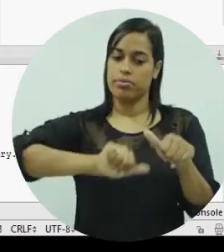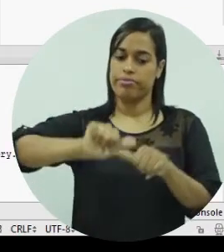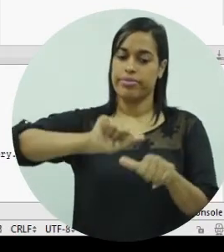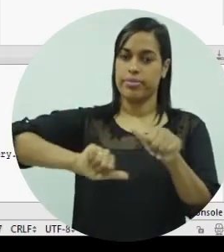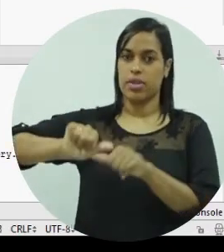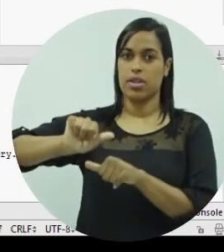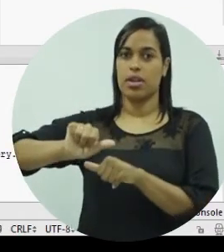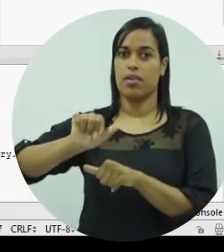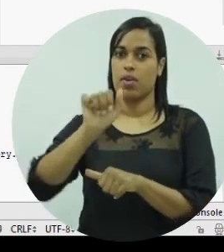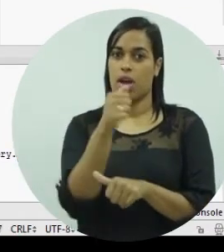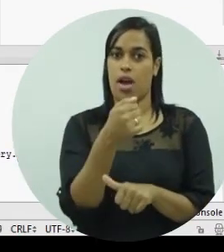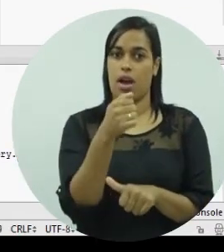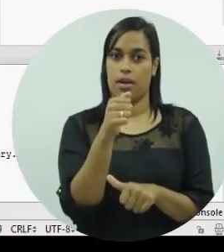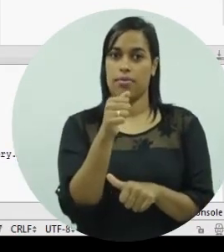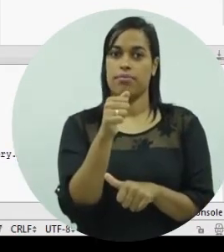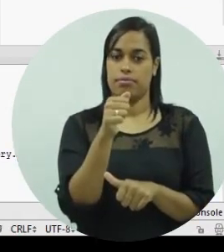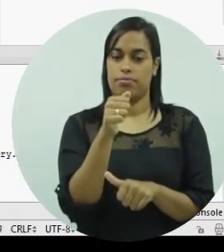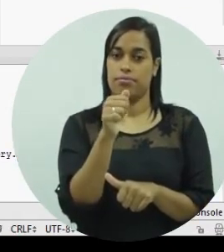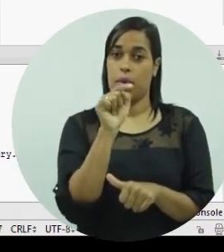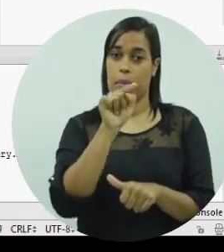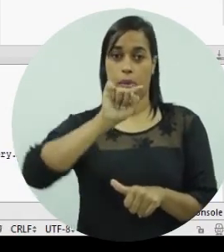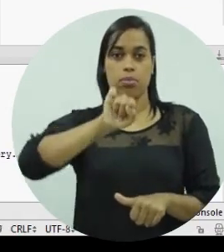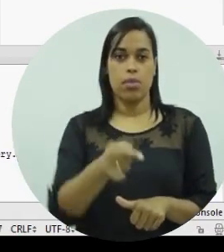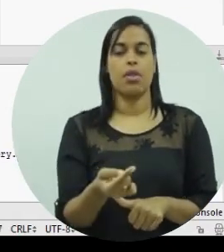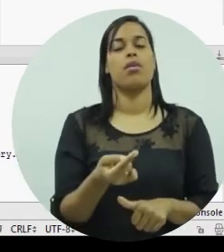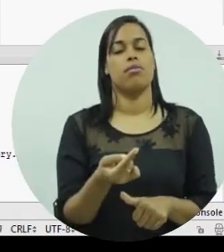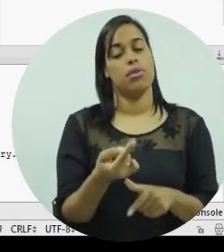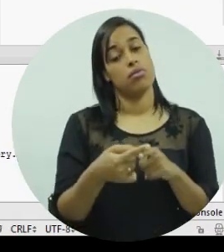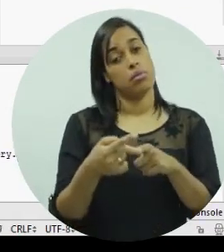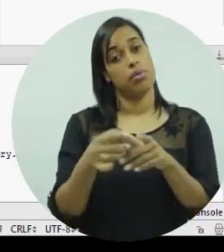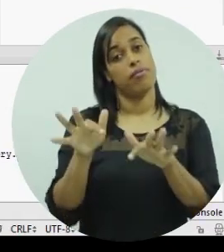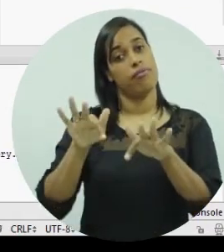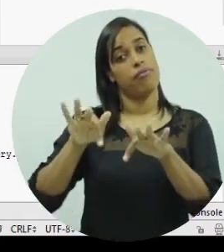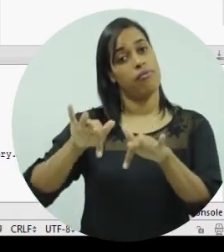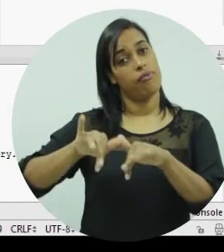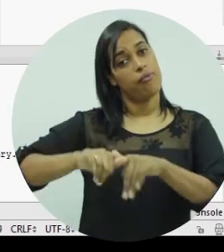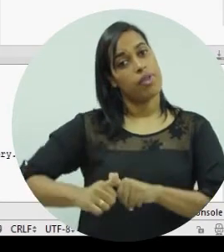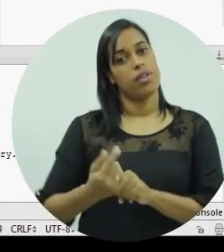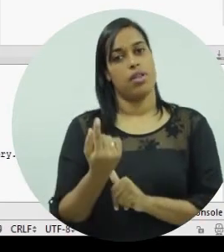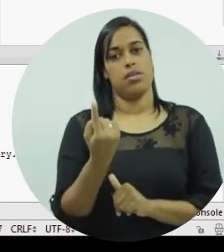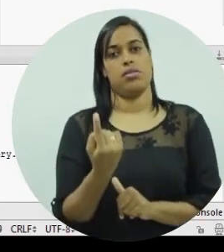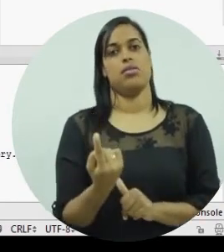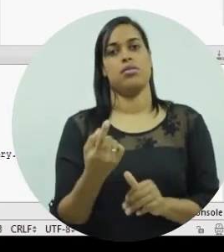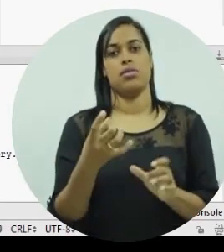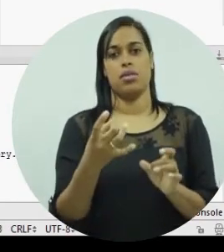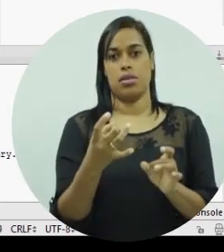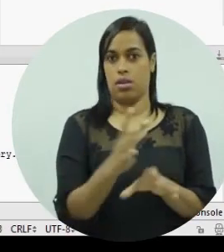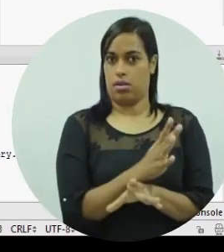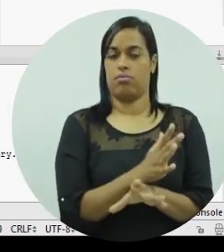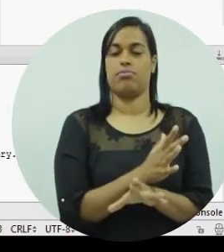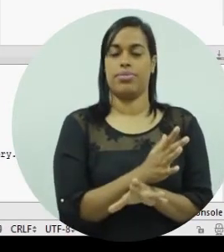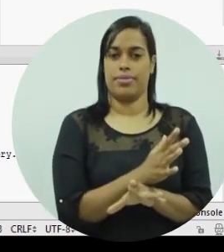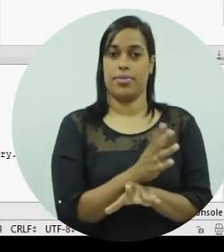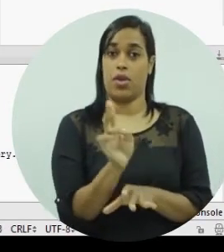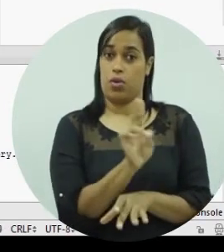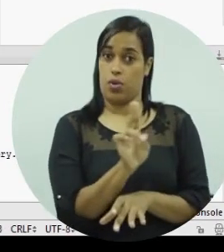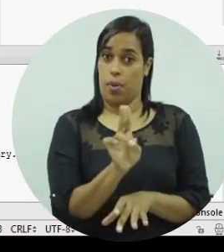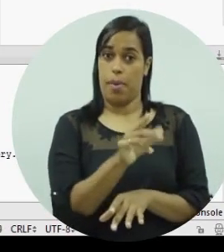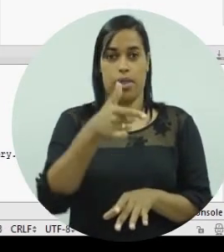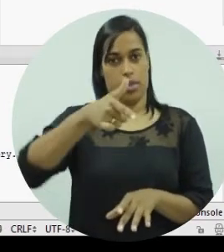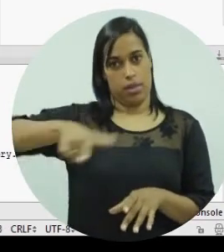A, ponto e vírgula, porque aí a gente finaliza um comando. Nomeie uma